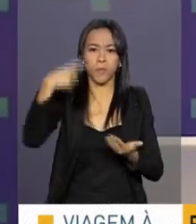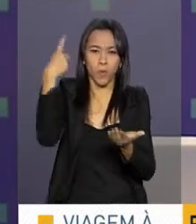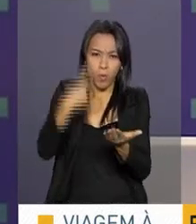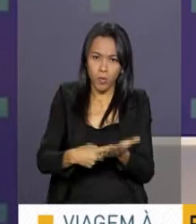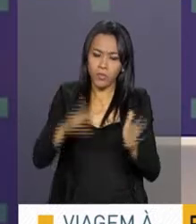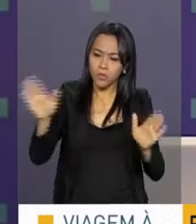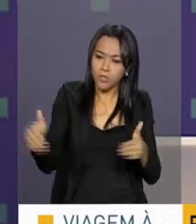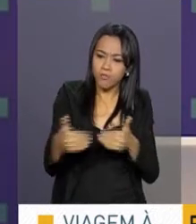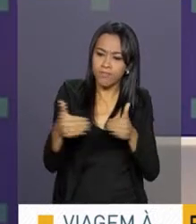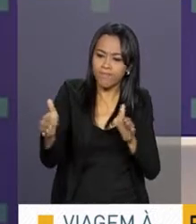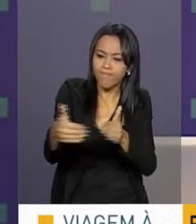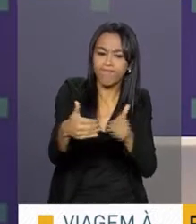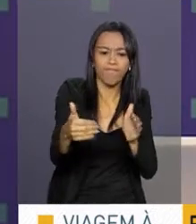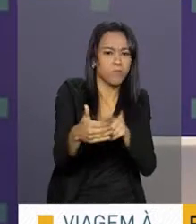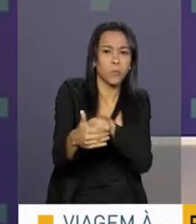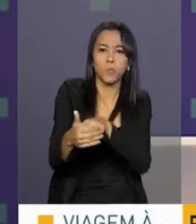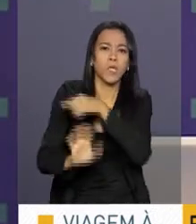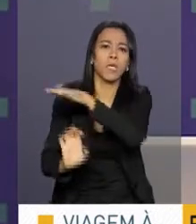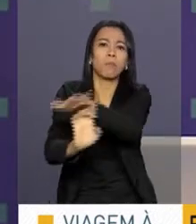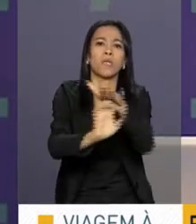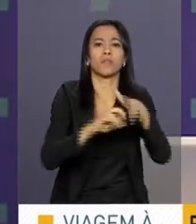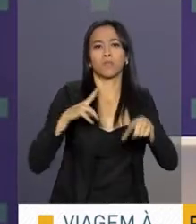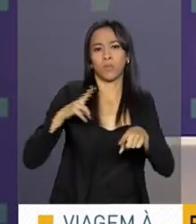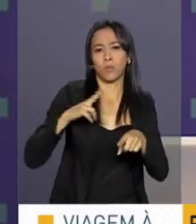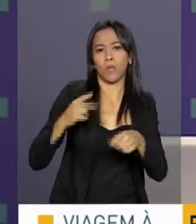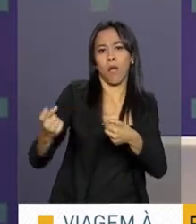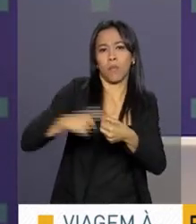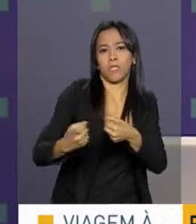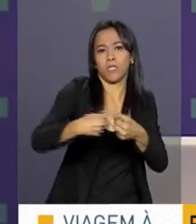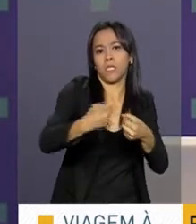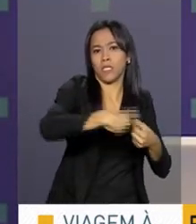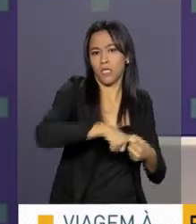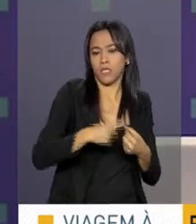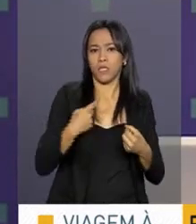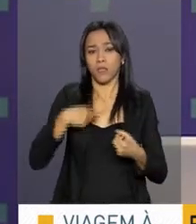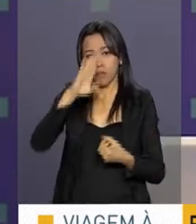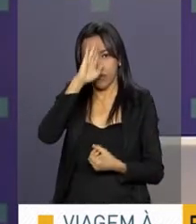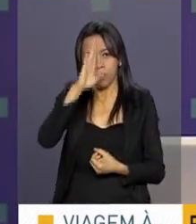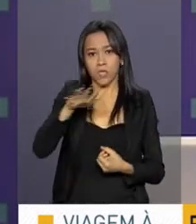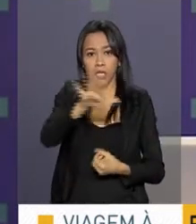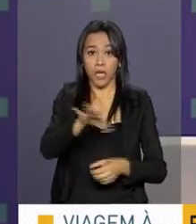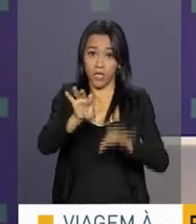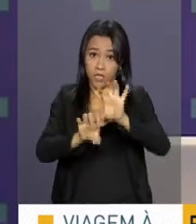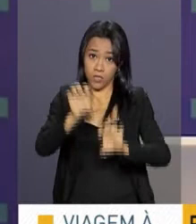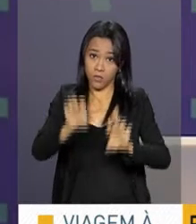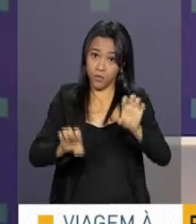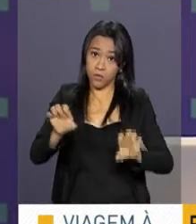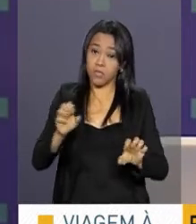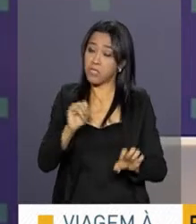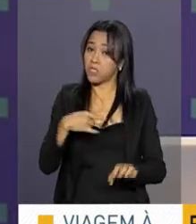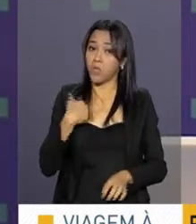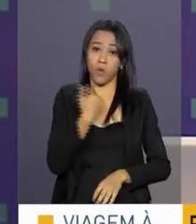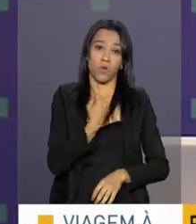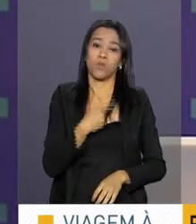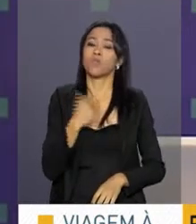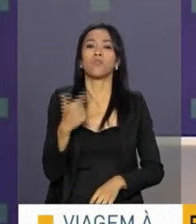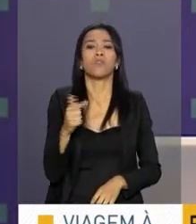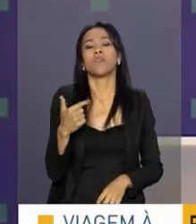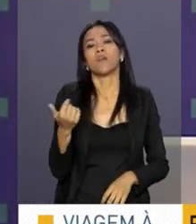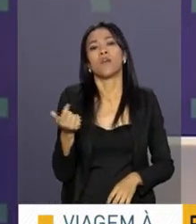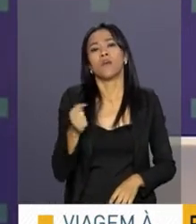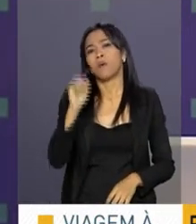setor privado para atrair investimentos, principalmente na área de infraestrutura, sem a qual todos nós sabemos que o